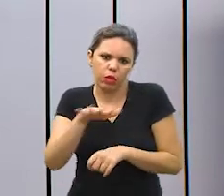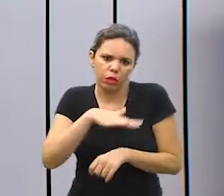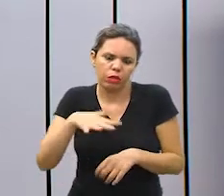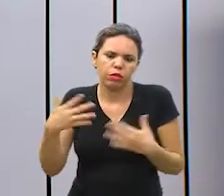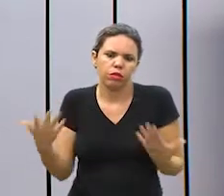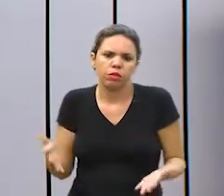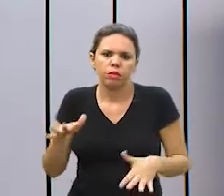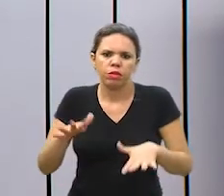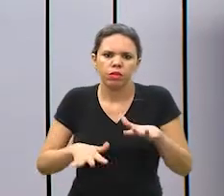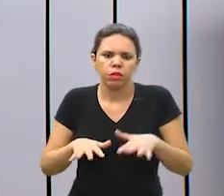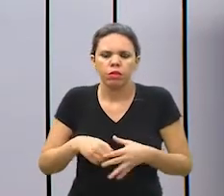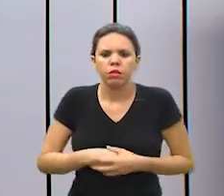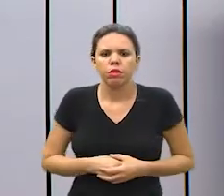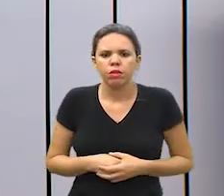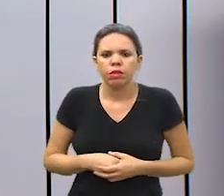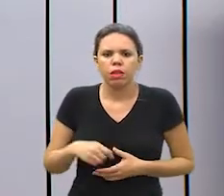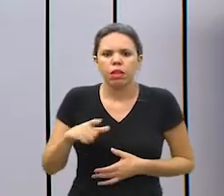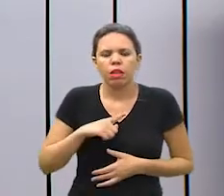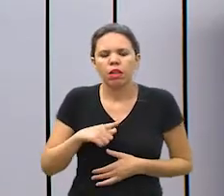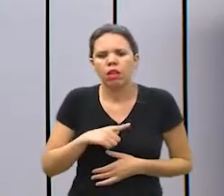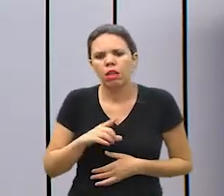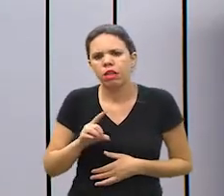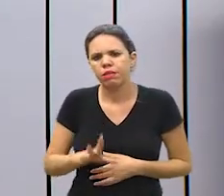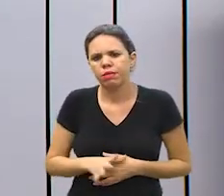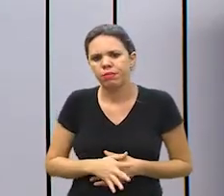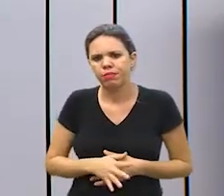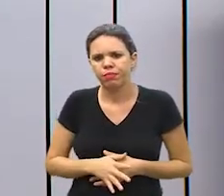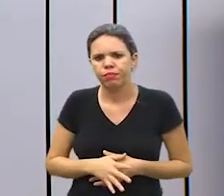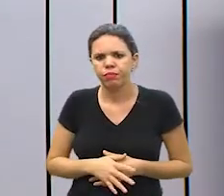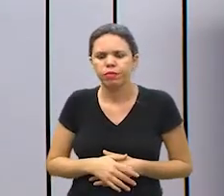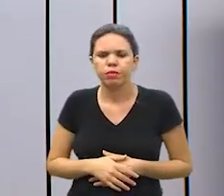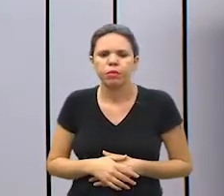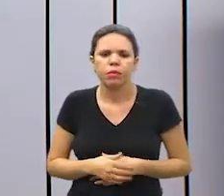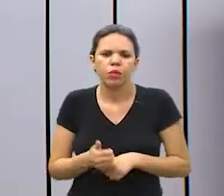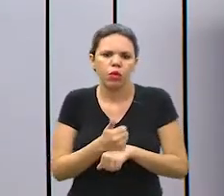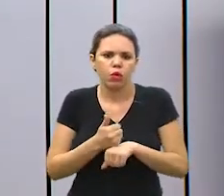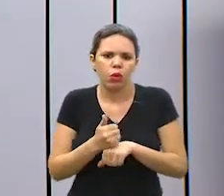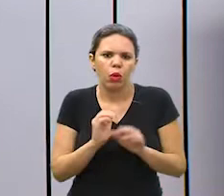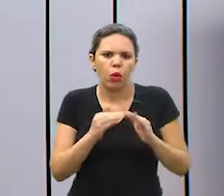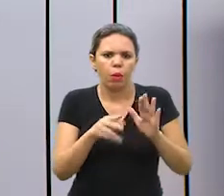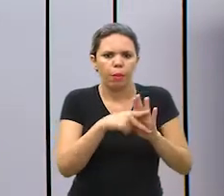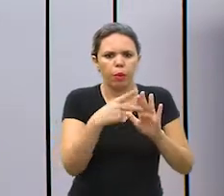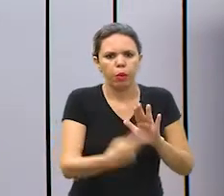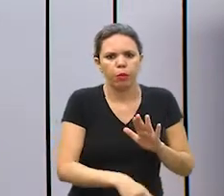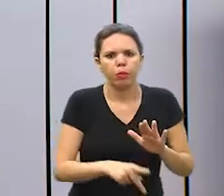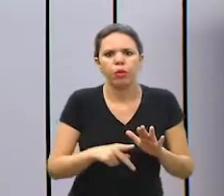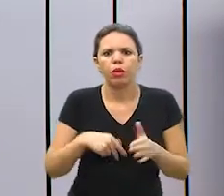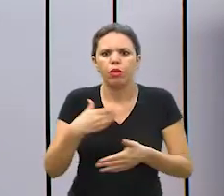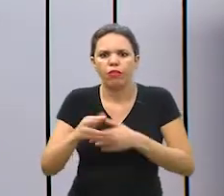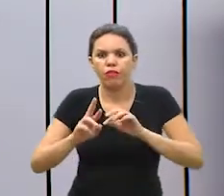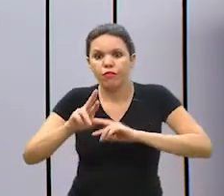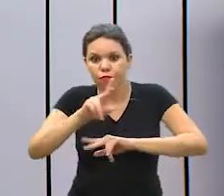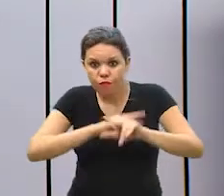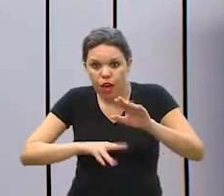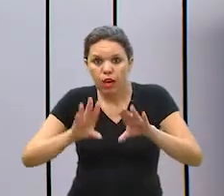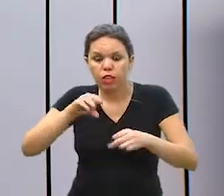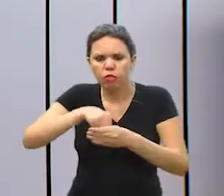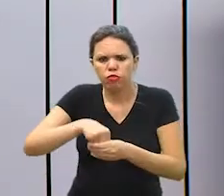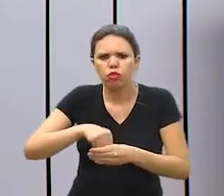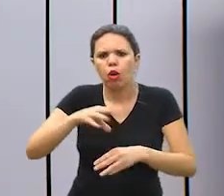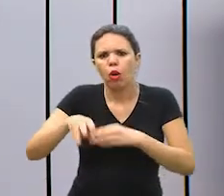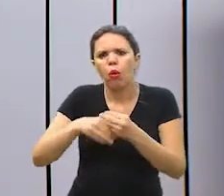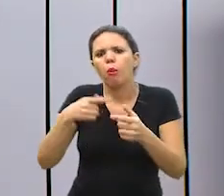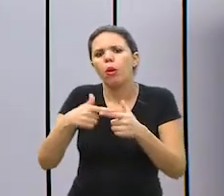médicos, né? Talvez ter aí não subespecialidade, né? Especialidade da especialidade, mas hoje o